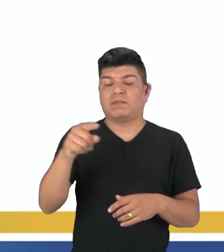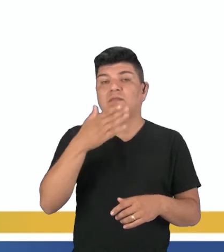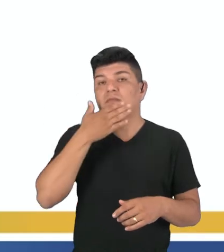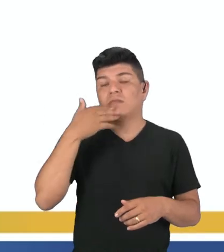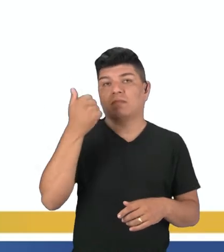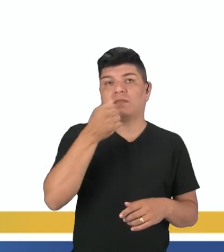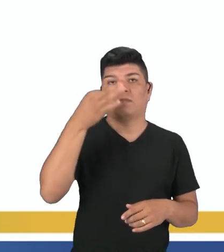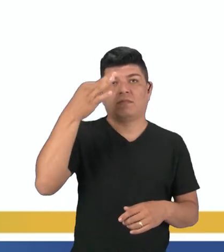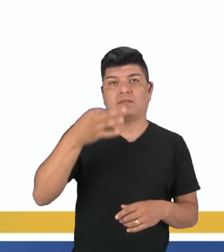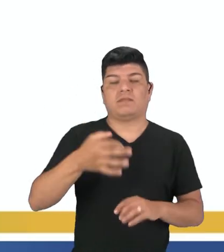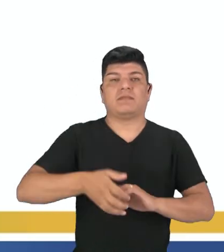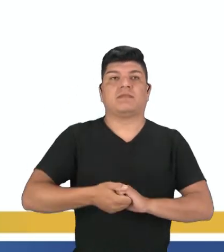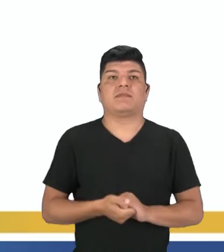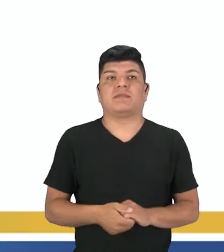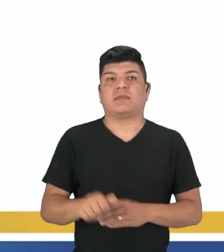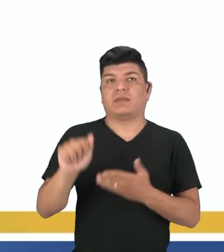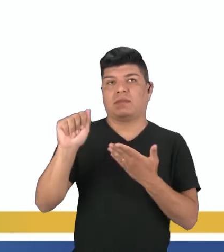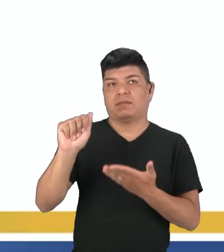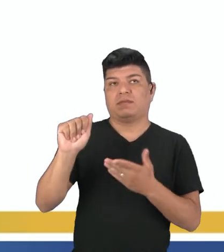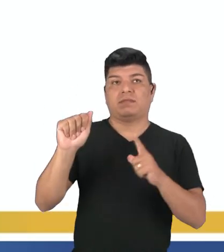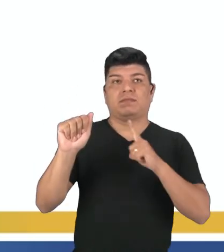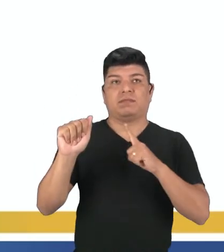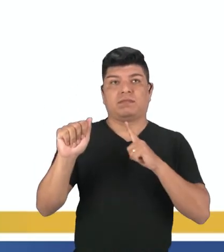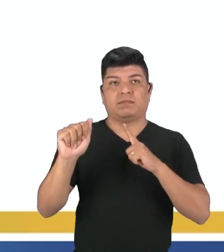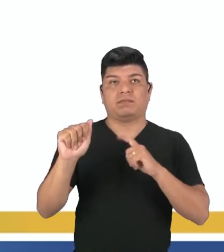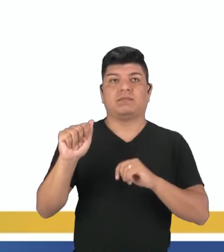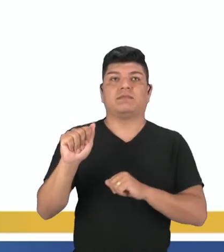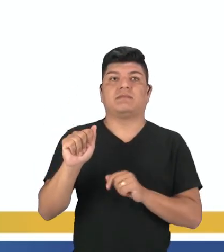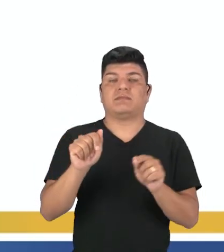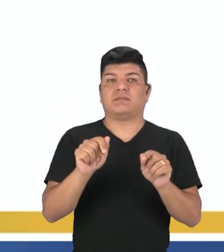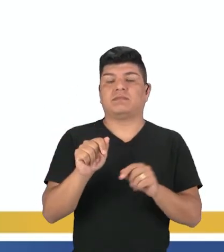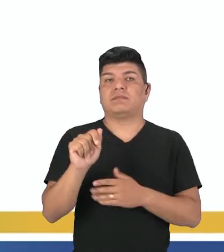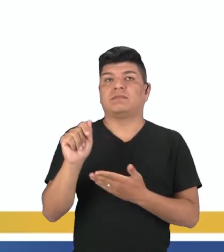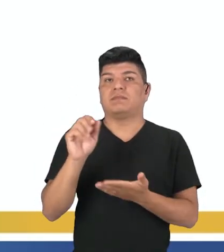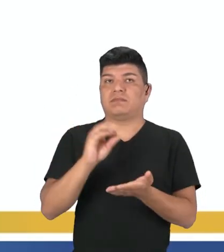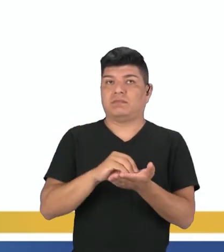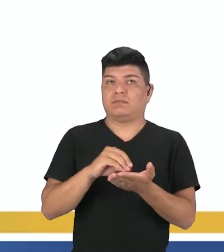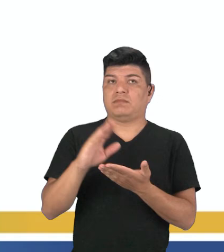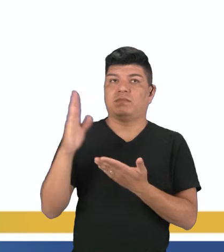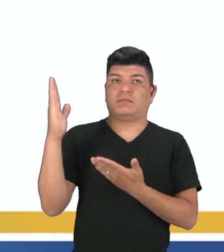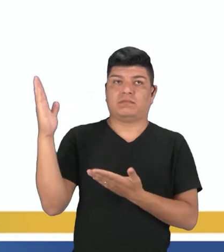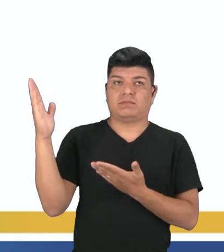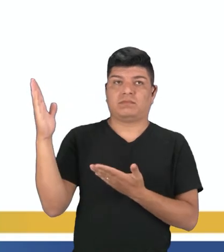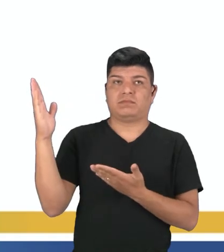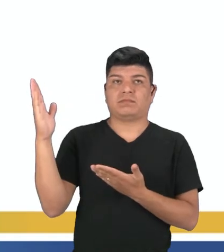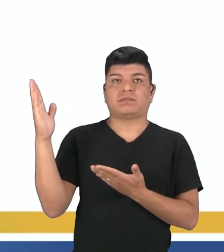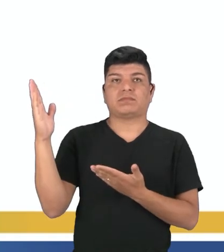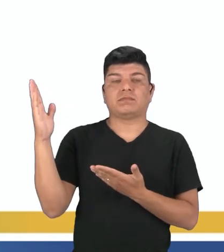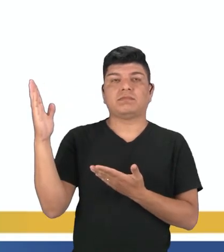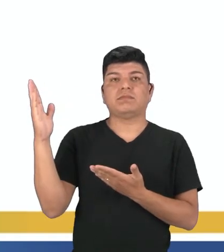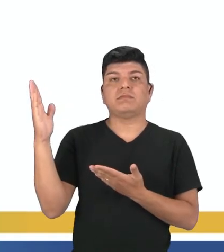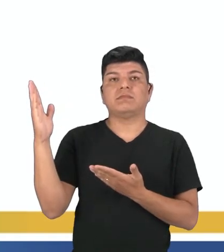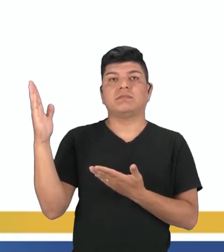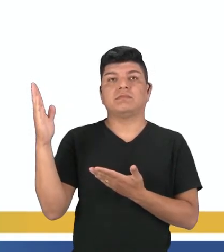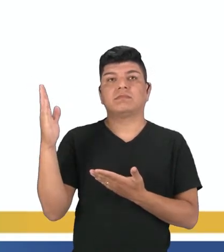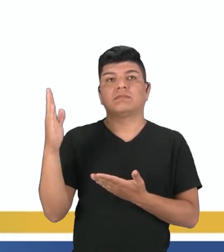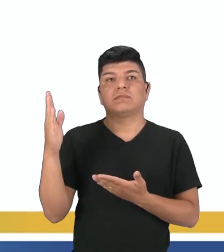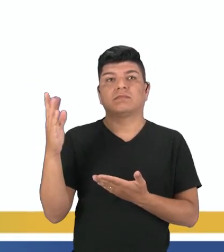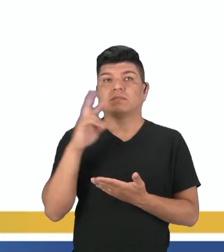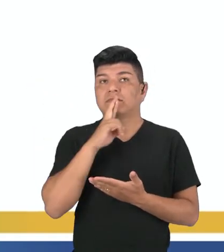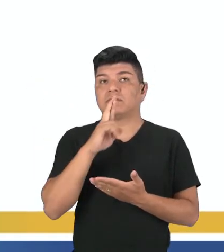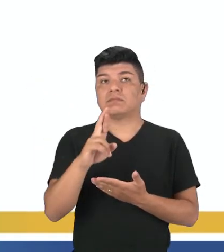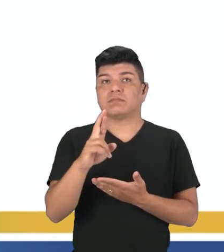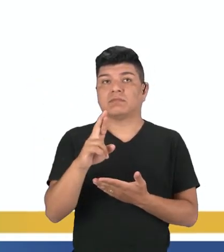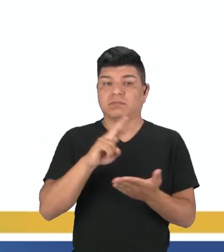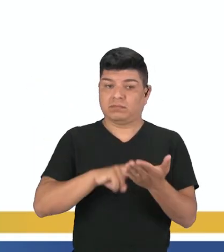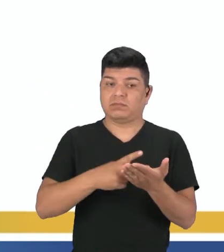se encaixa com elas. Na letra A, nós temos espaço, is your name? My name is Julio. Lá na